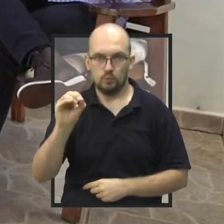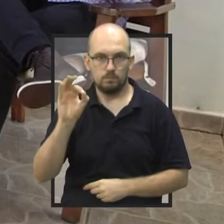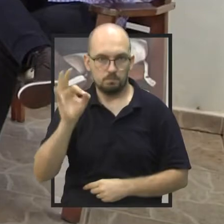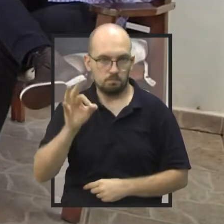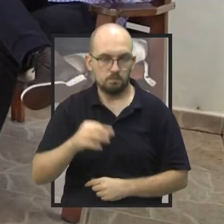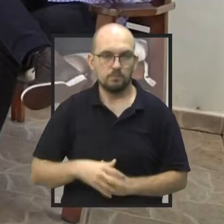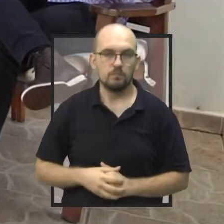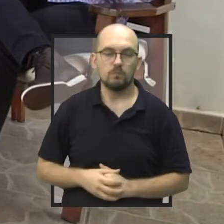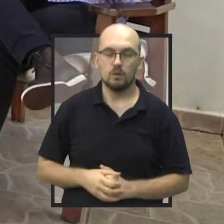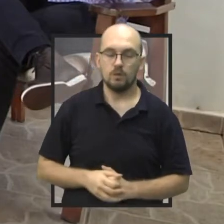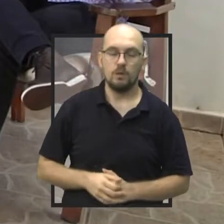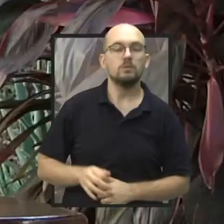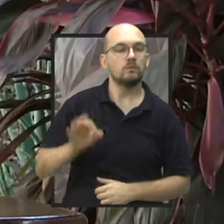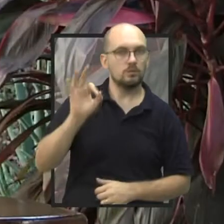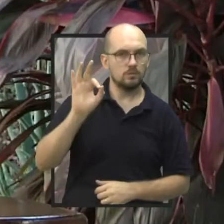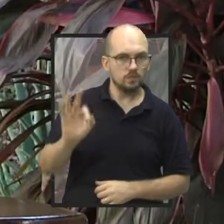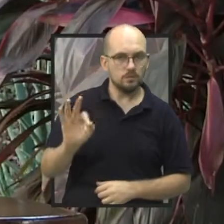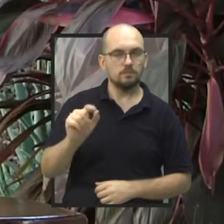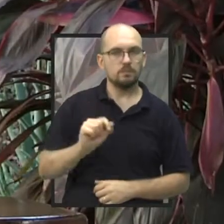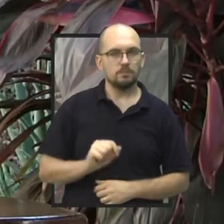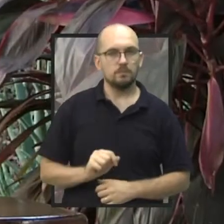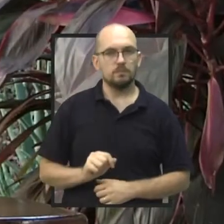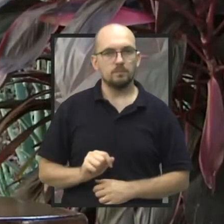Tecnicamente, sim.